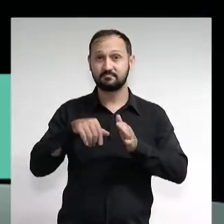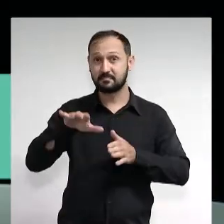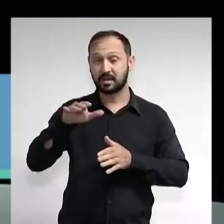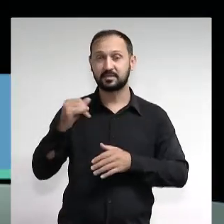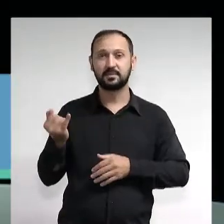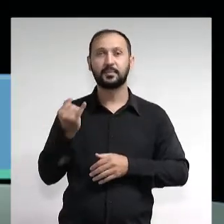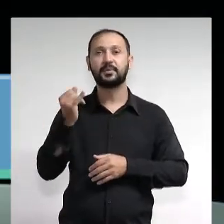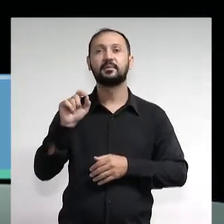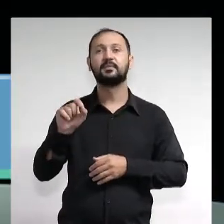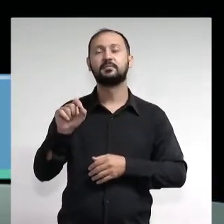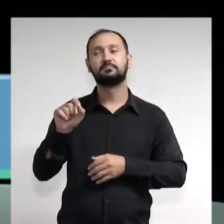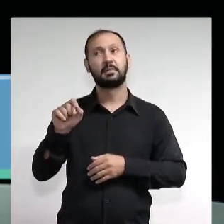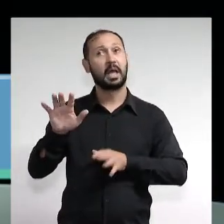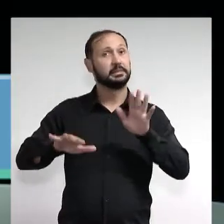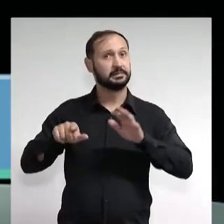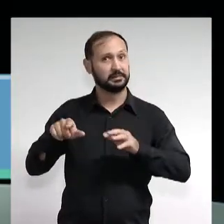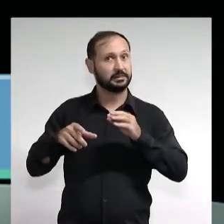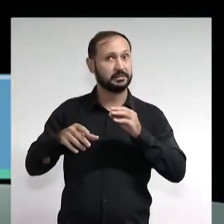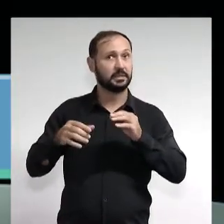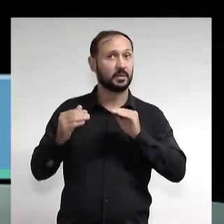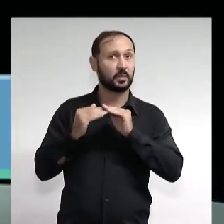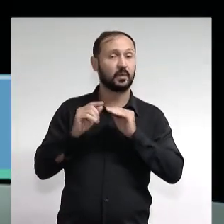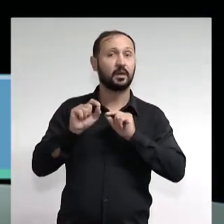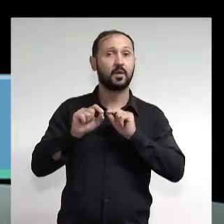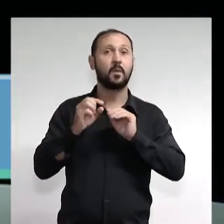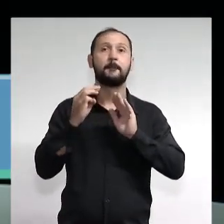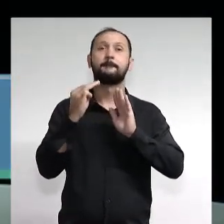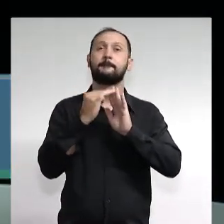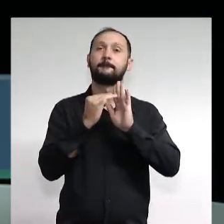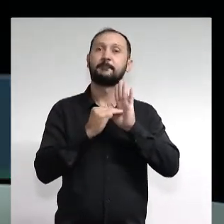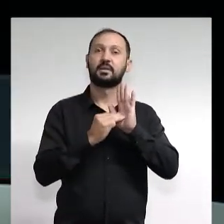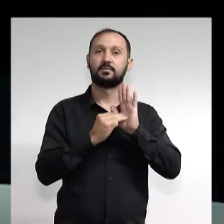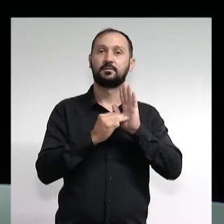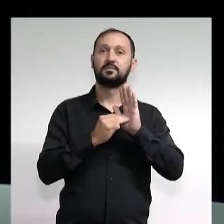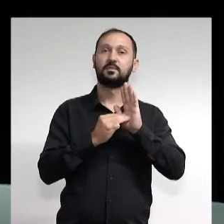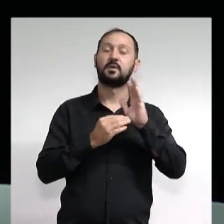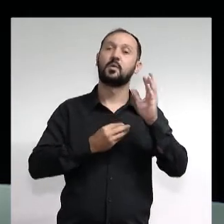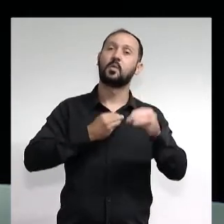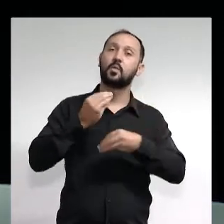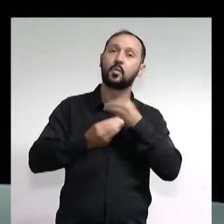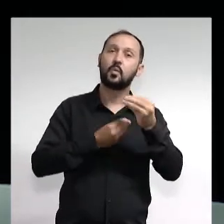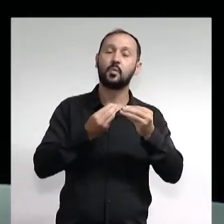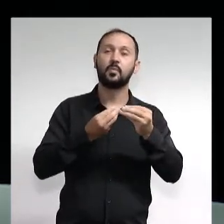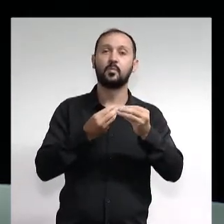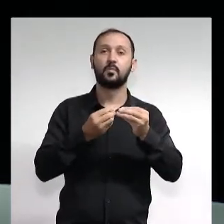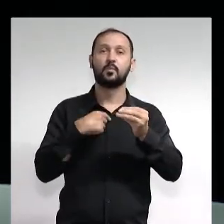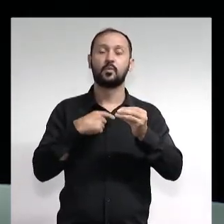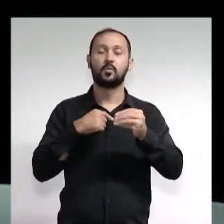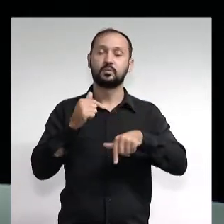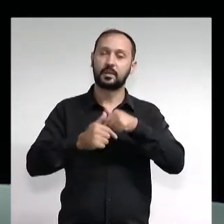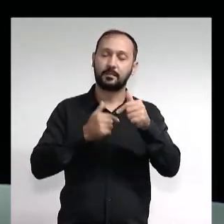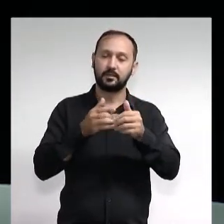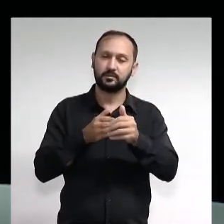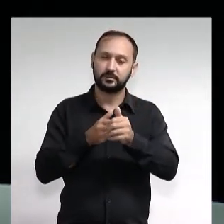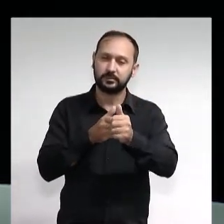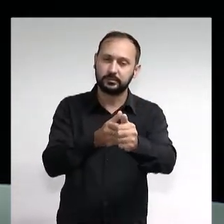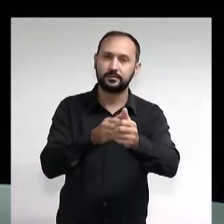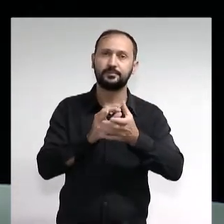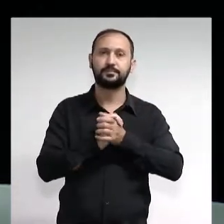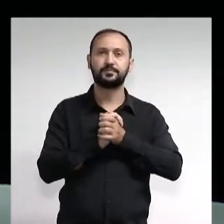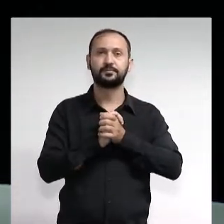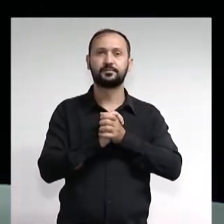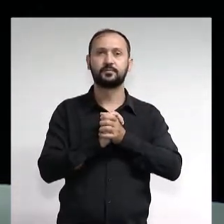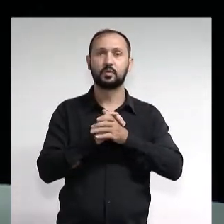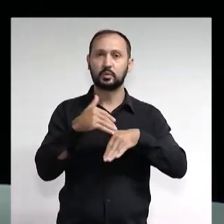Bom, um dos principais passos da pesquisa, pelo que eu percebo, você talvez possa concordar comigo, é o método, né? A maneira com que a gente